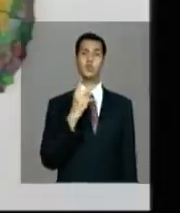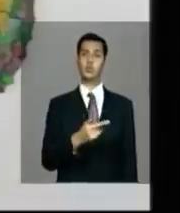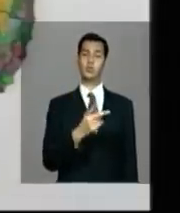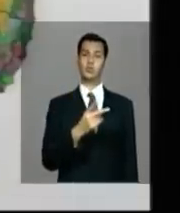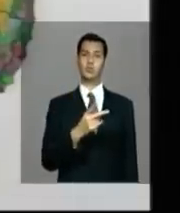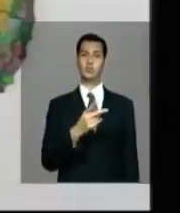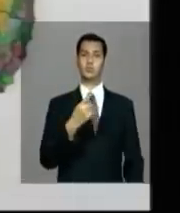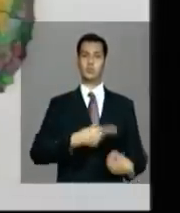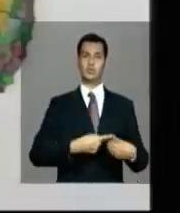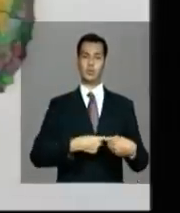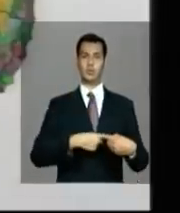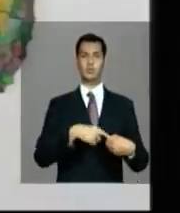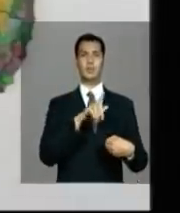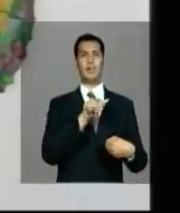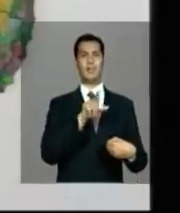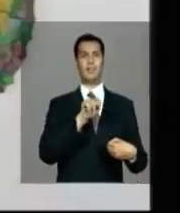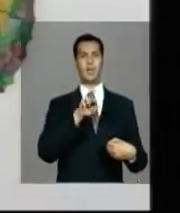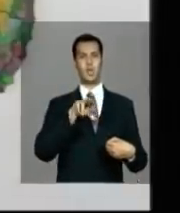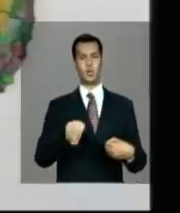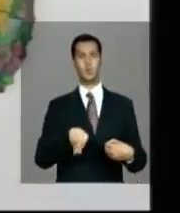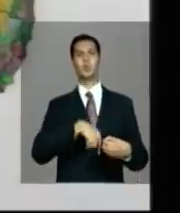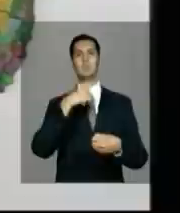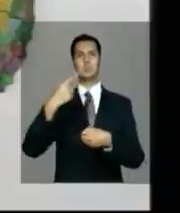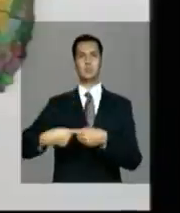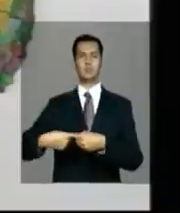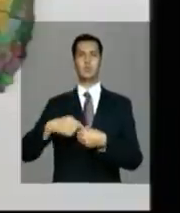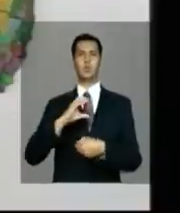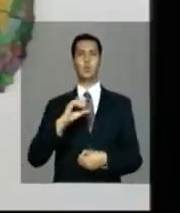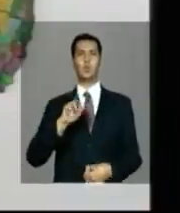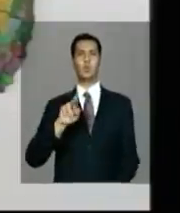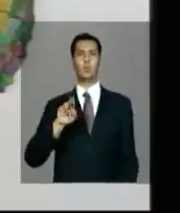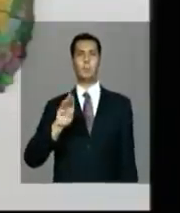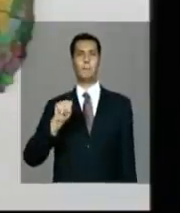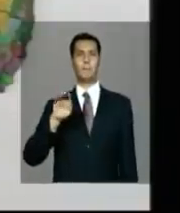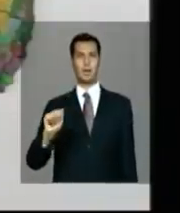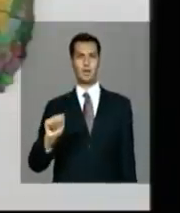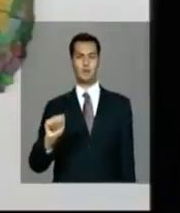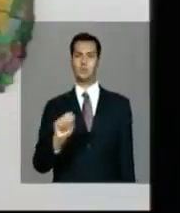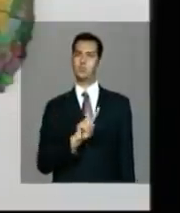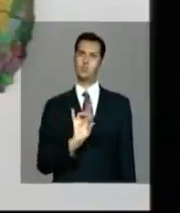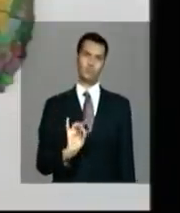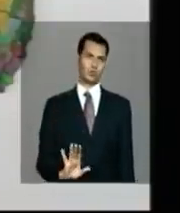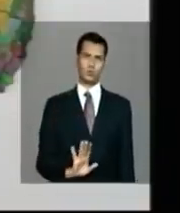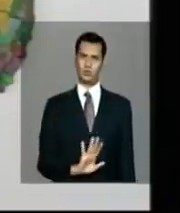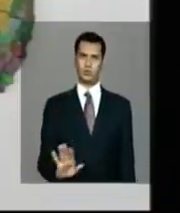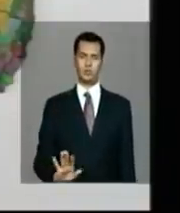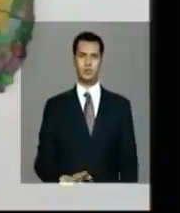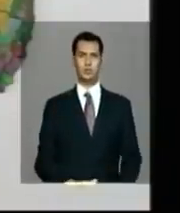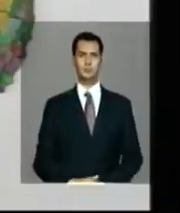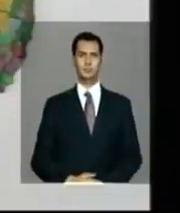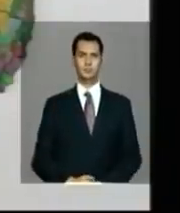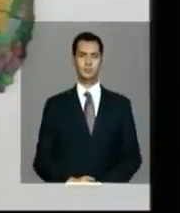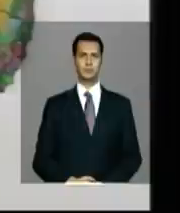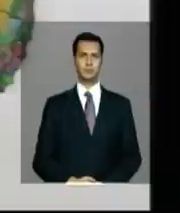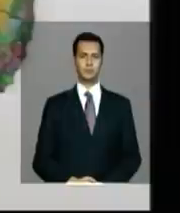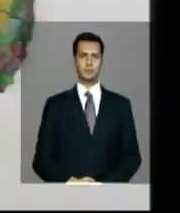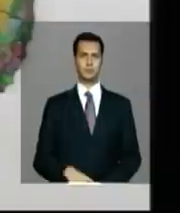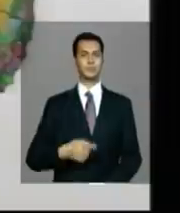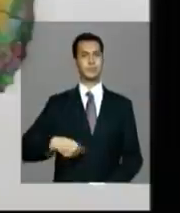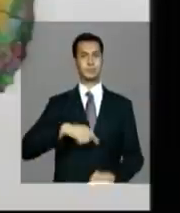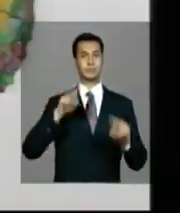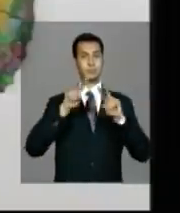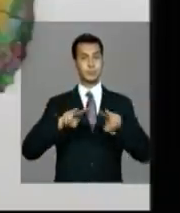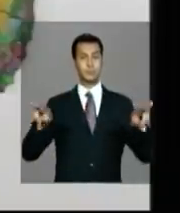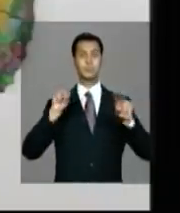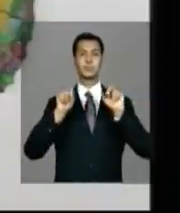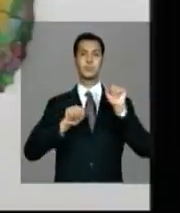Sul Ladário e Corumbá aí nós fizemos quer dizer olhamos essa distribuição em 5600